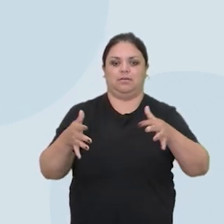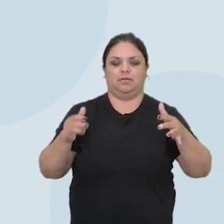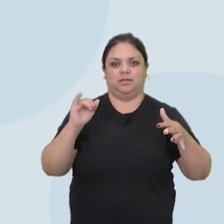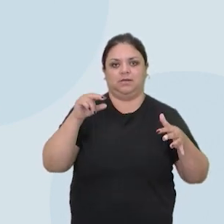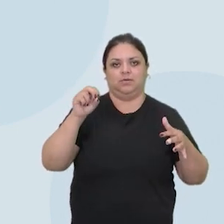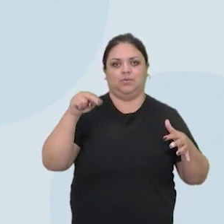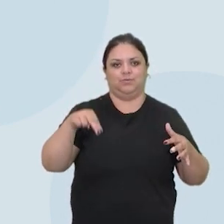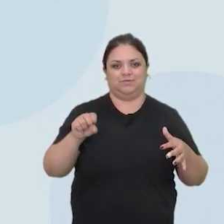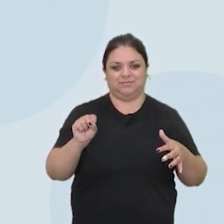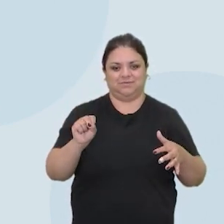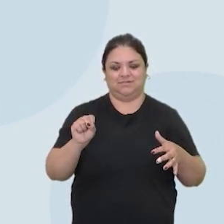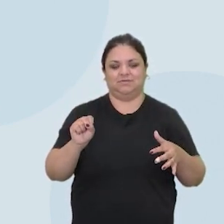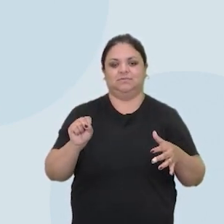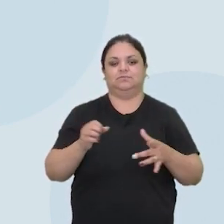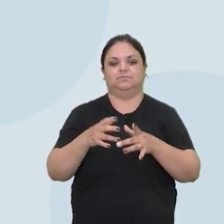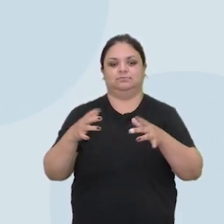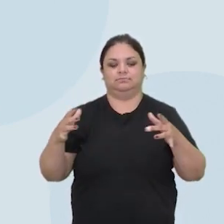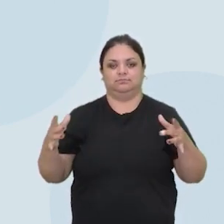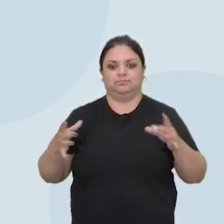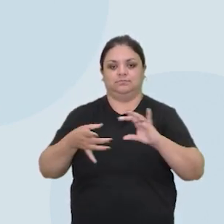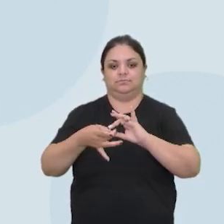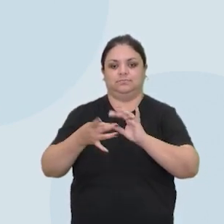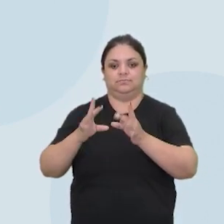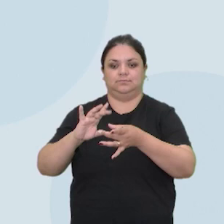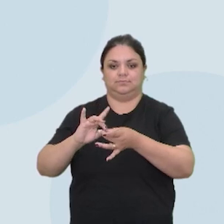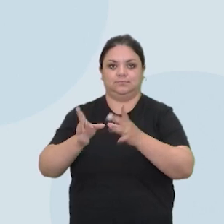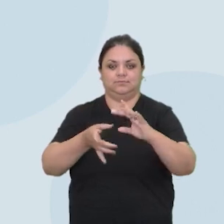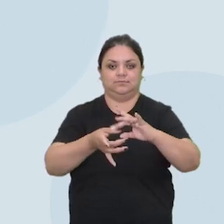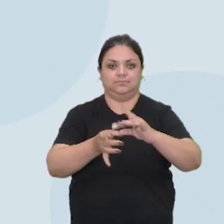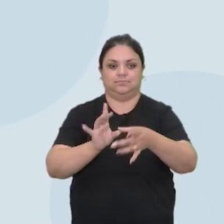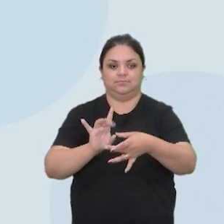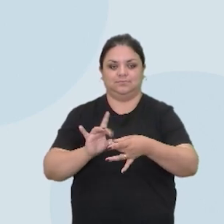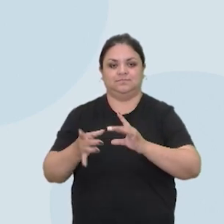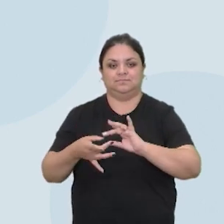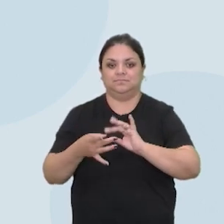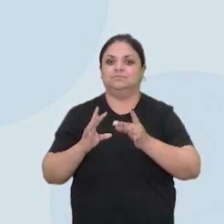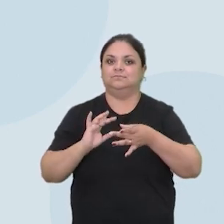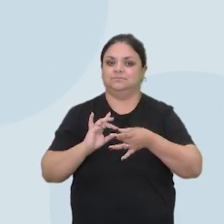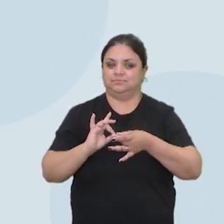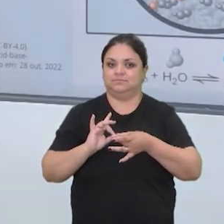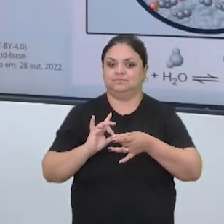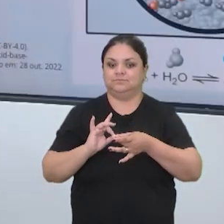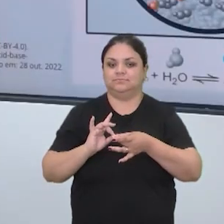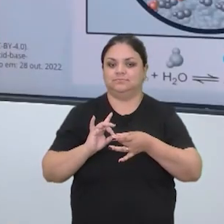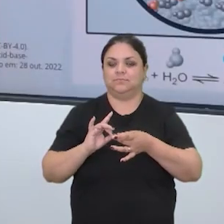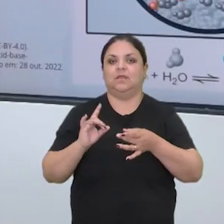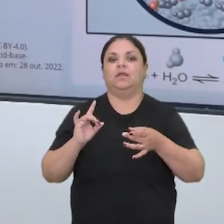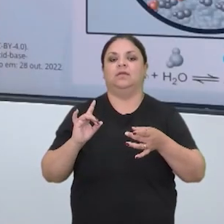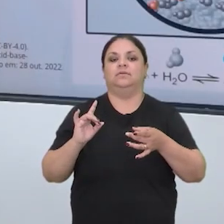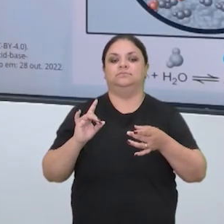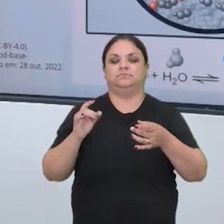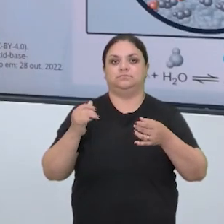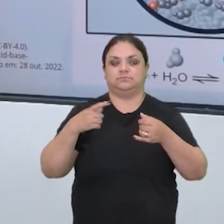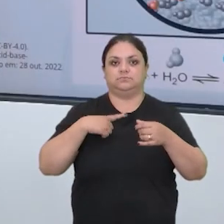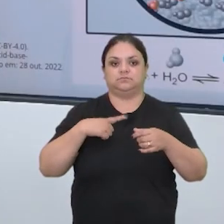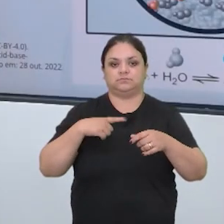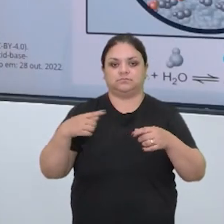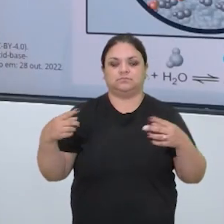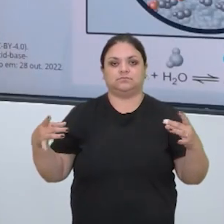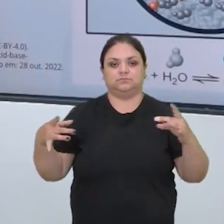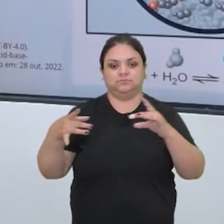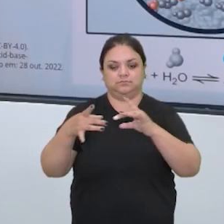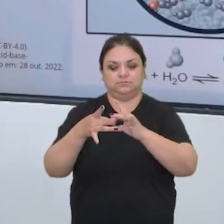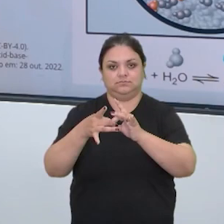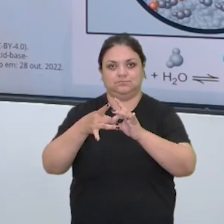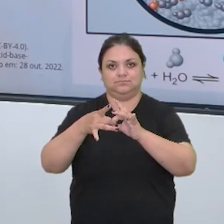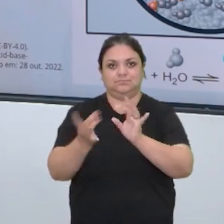tem ali ligada covalentemente, vamos dizer assim, e aí você tem uma quebra dessa ligação